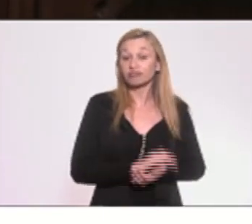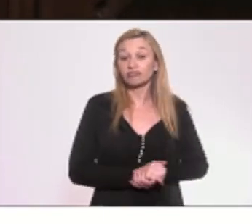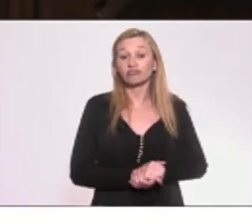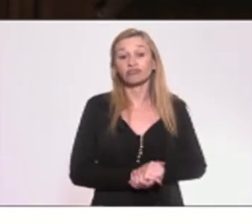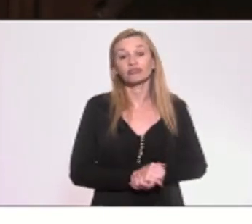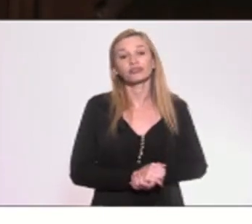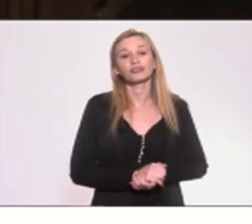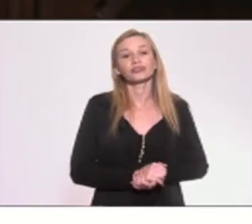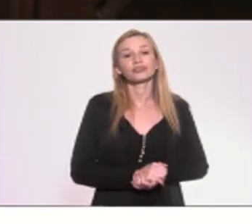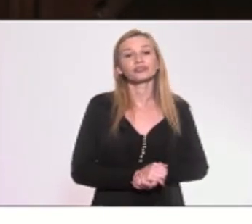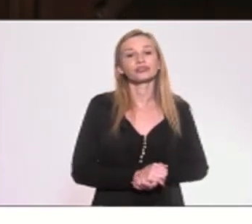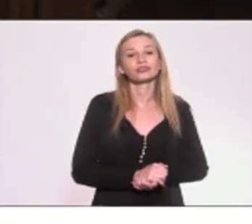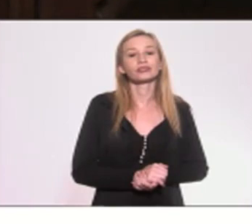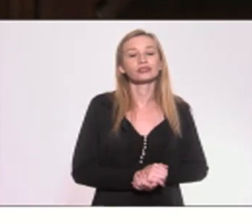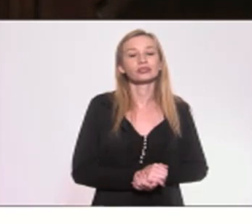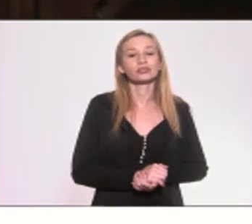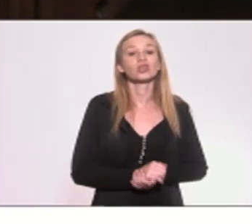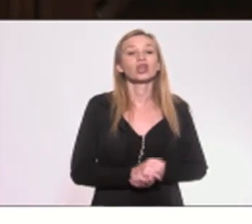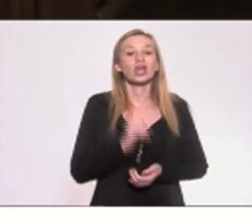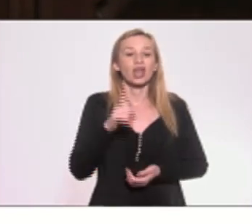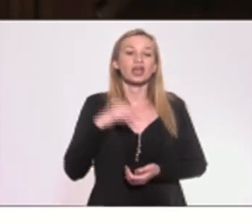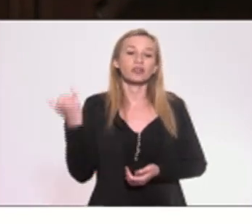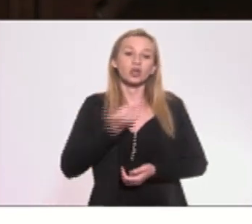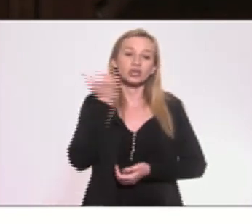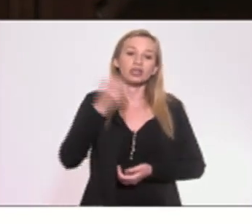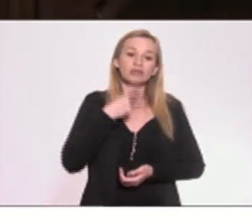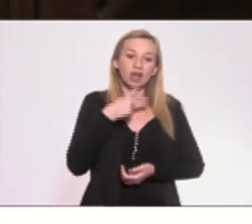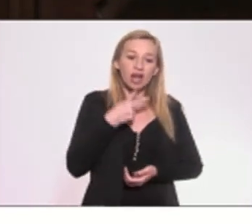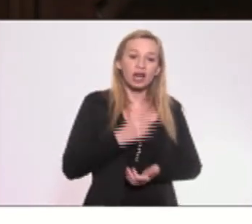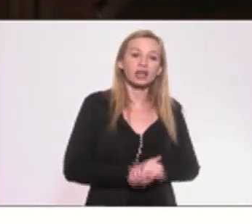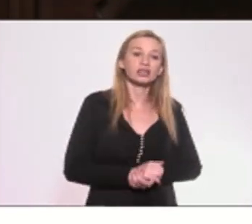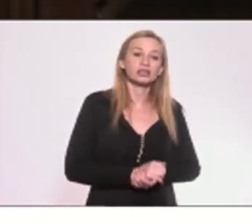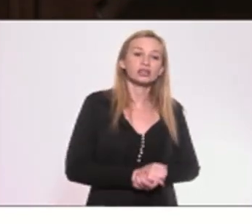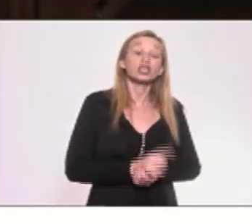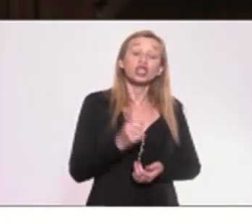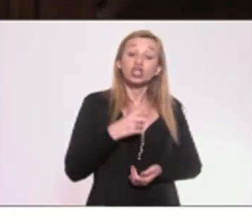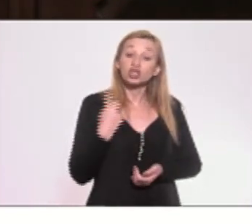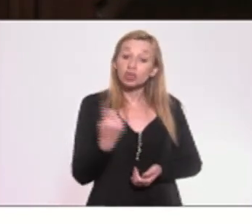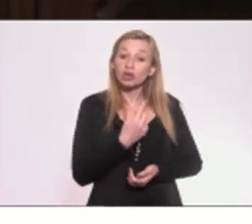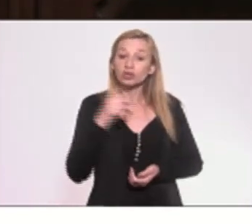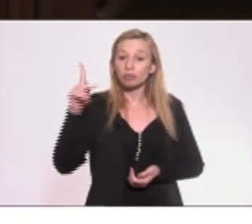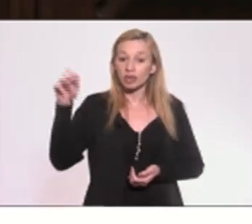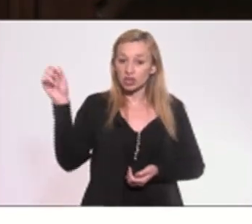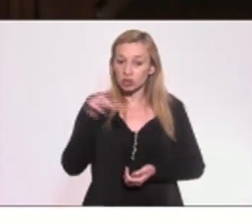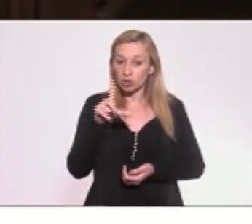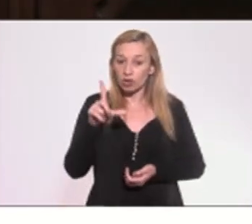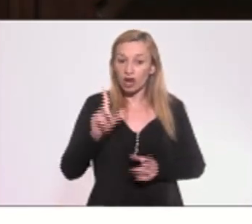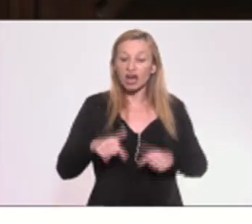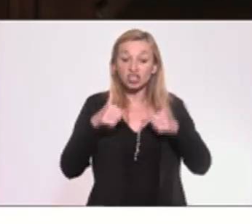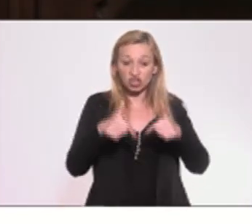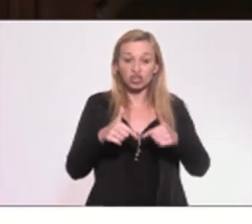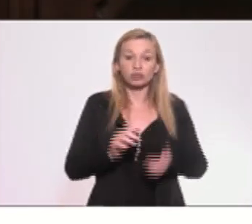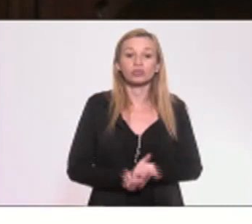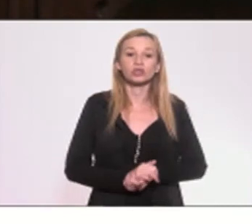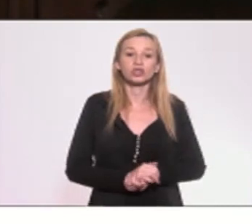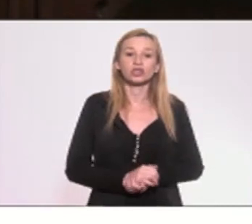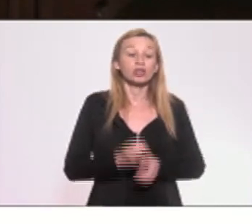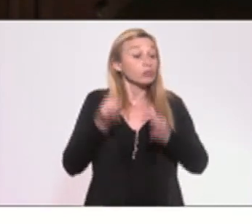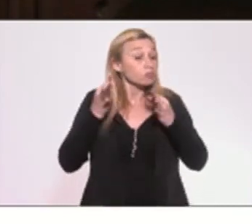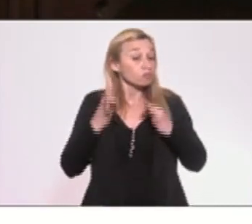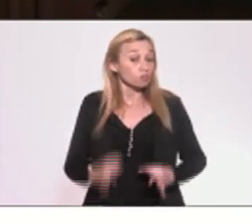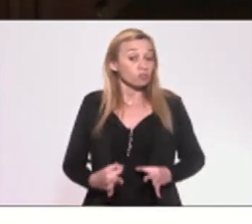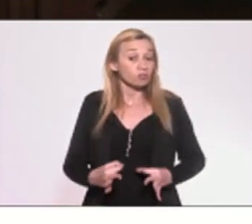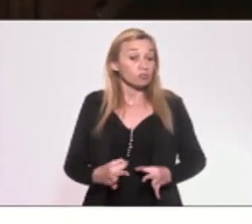é o povo. Então, muito importante falar de que a gente, do PSOL, atuamos com